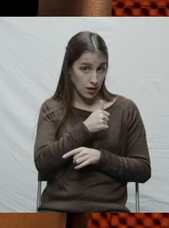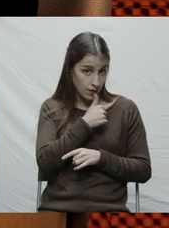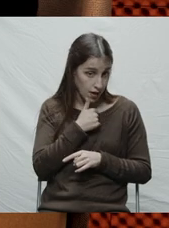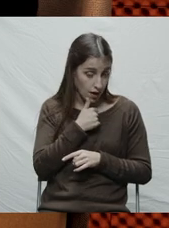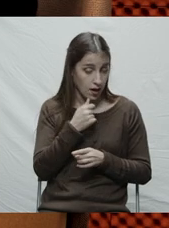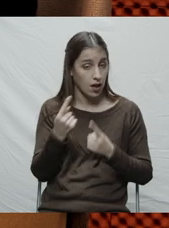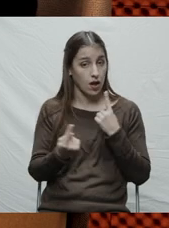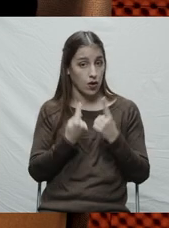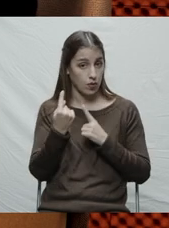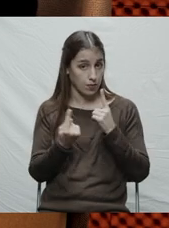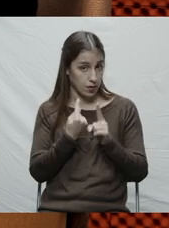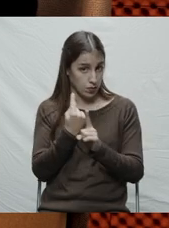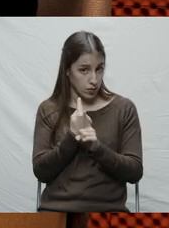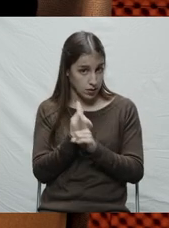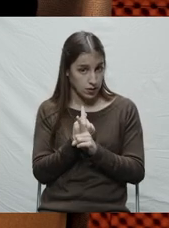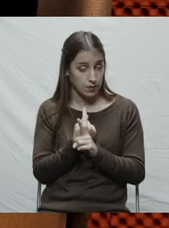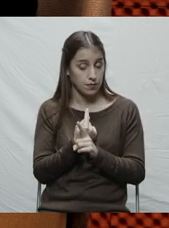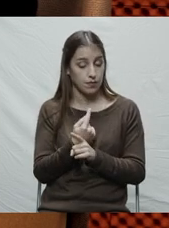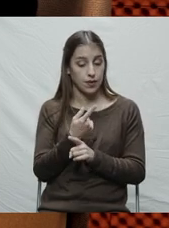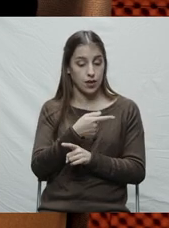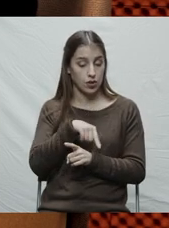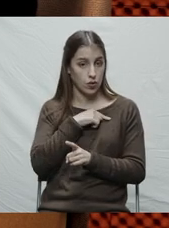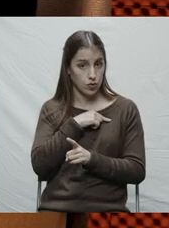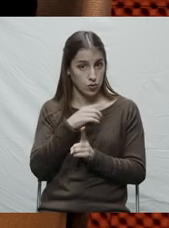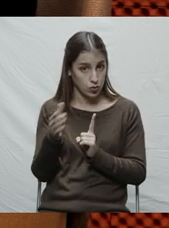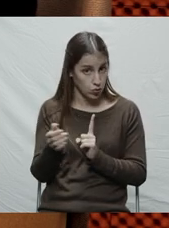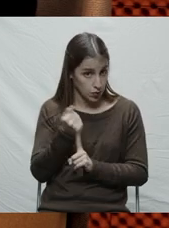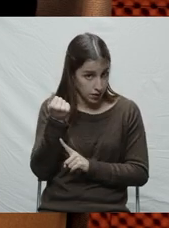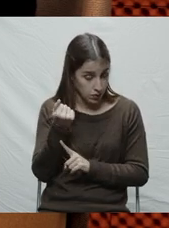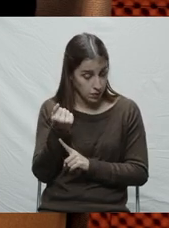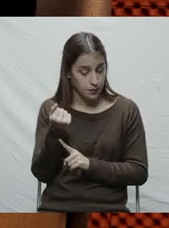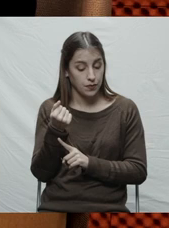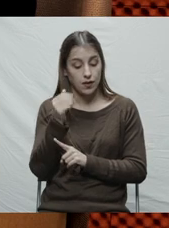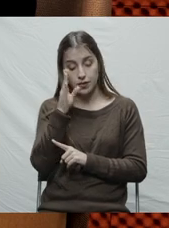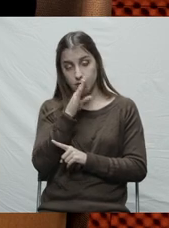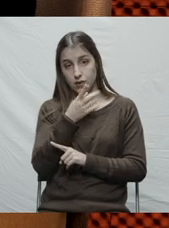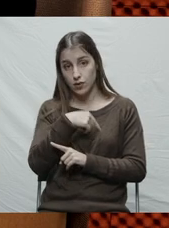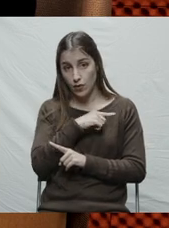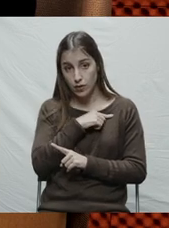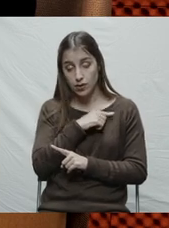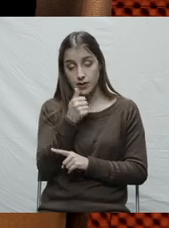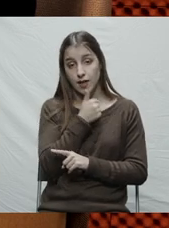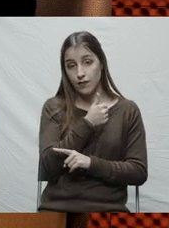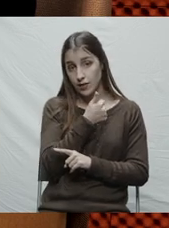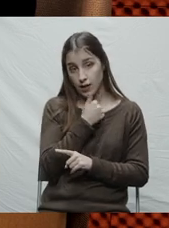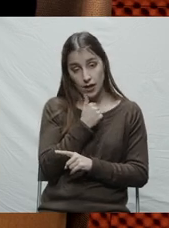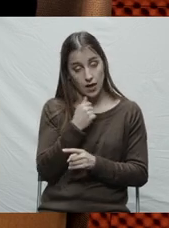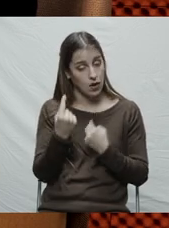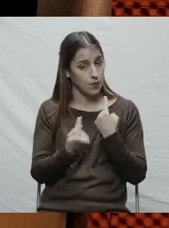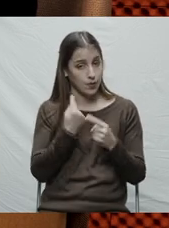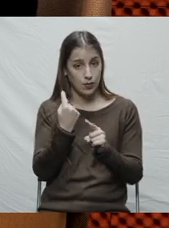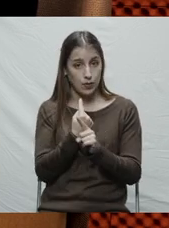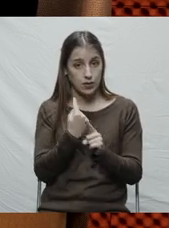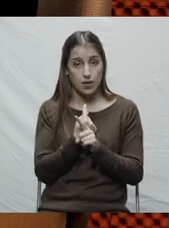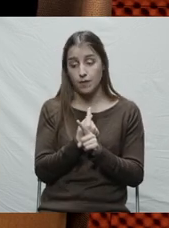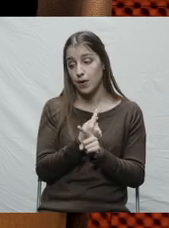coisas para ter sucesso, se nós sacrificarmos algumas coisas para agradar ao outro, que é uma coisa que nesta